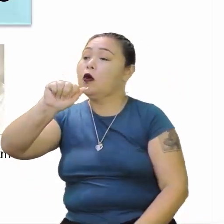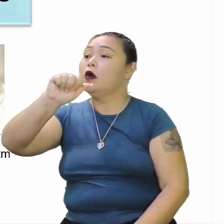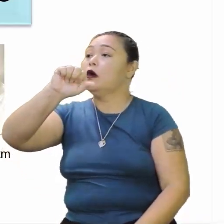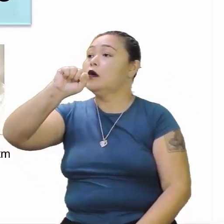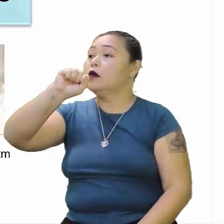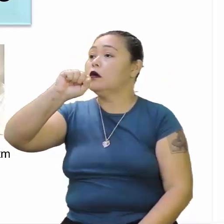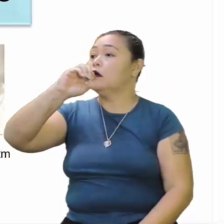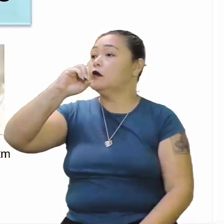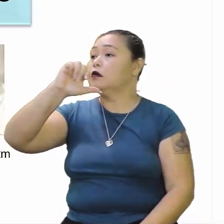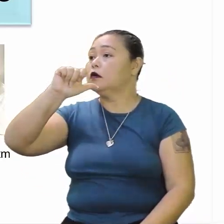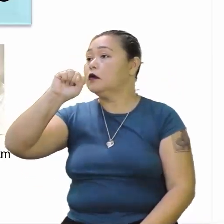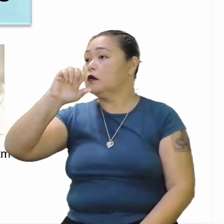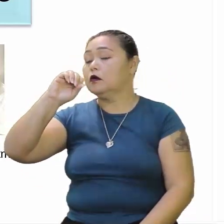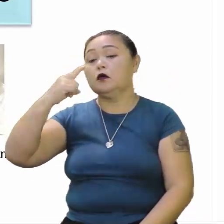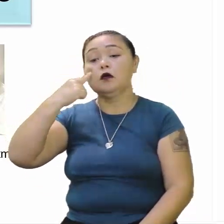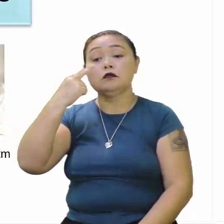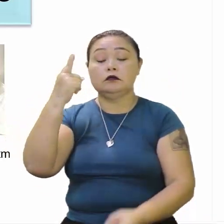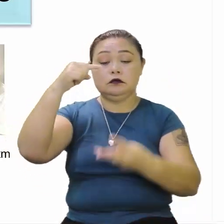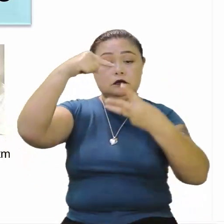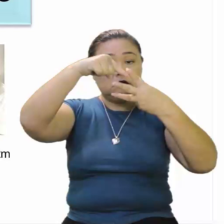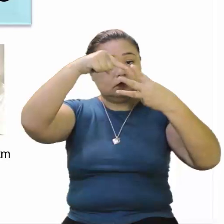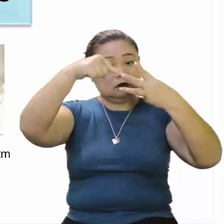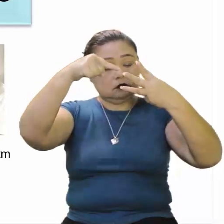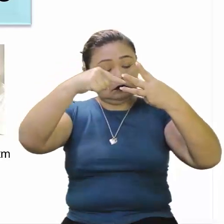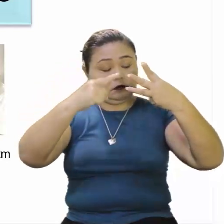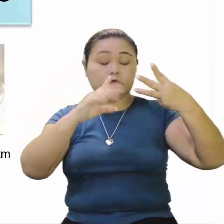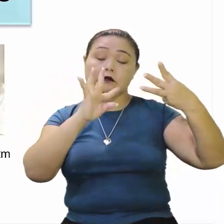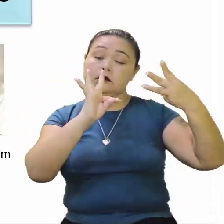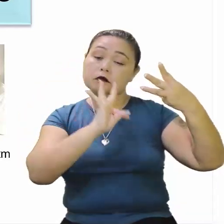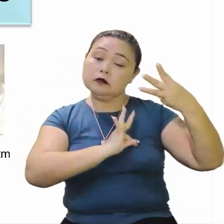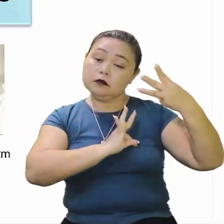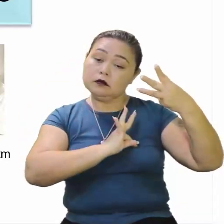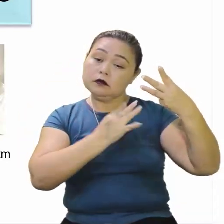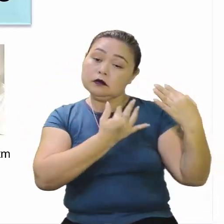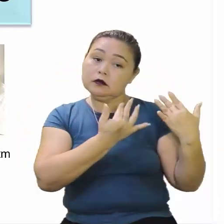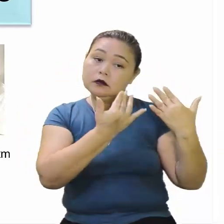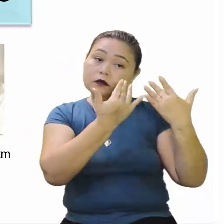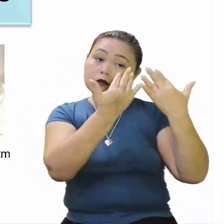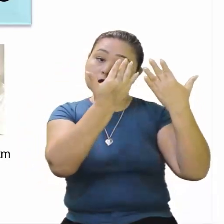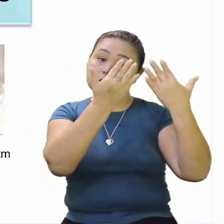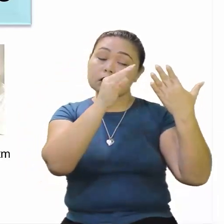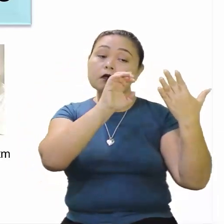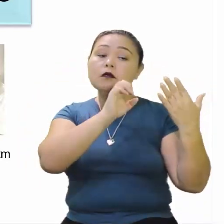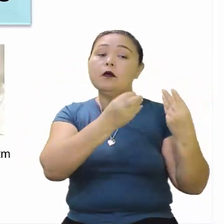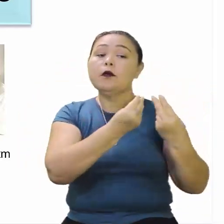três tipos de vaporização. Primeira, a evaporação.